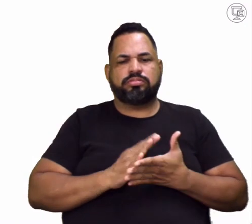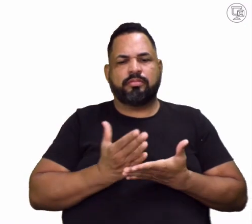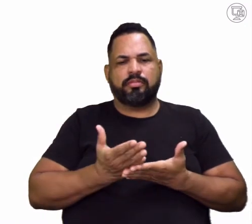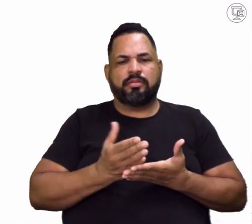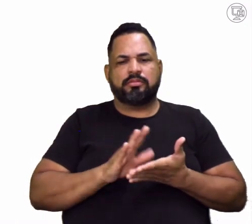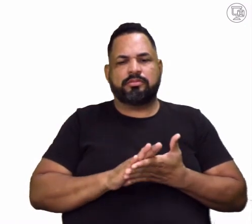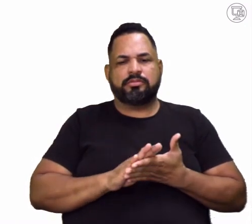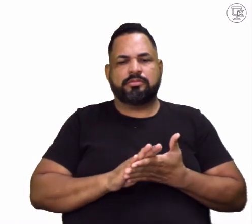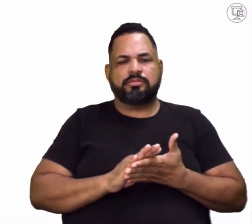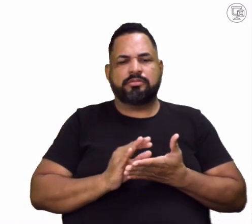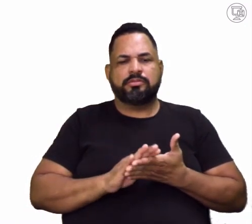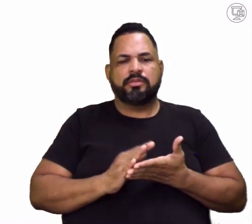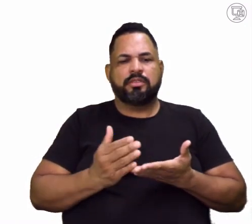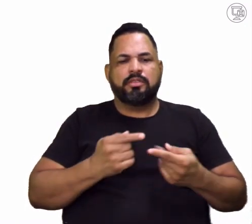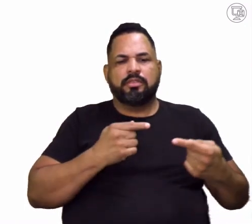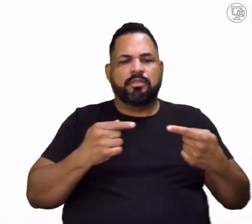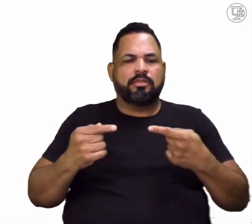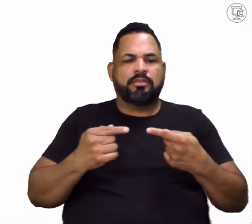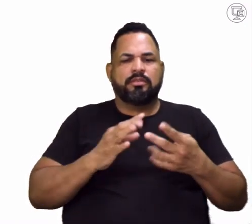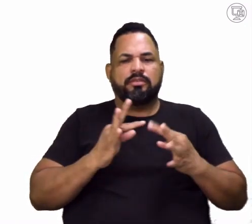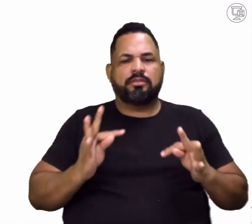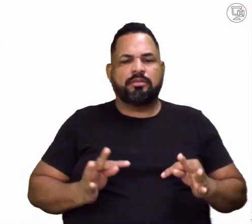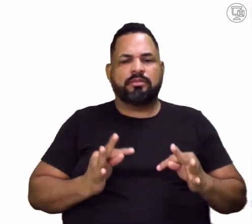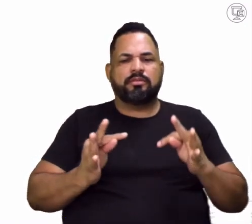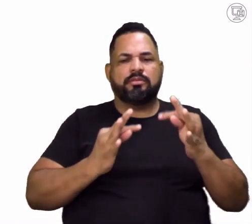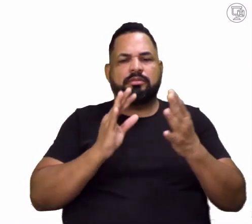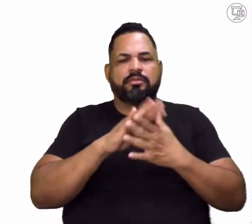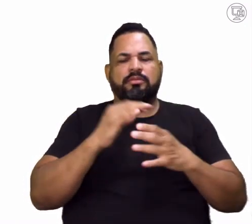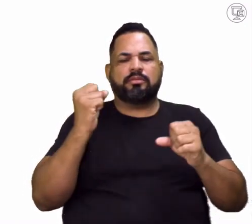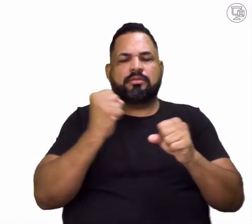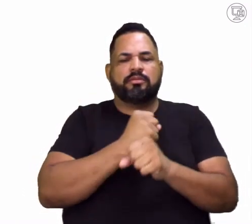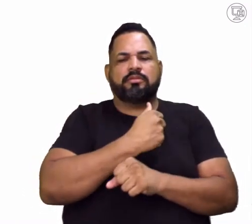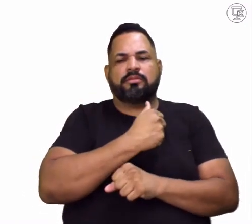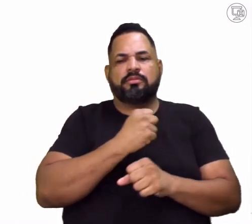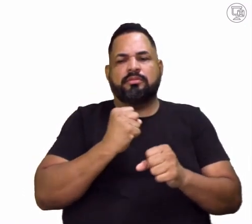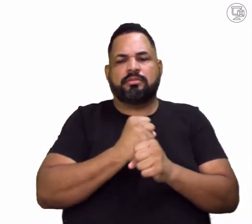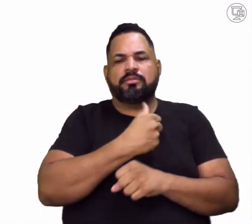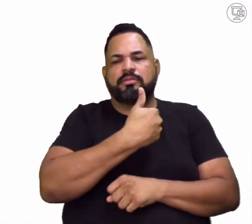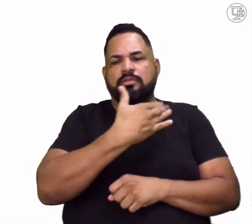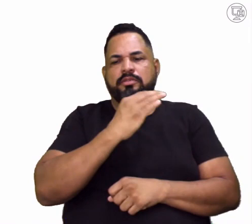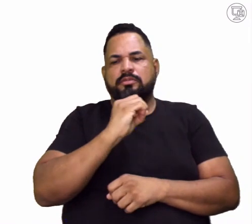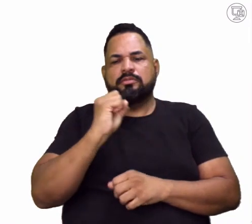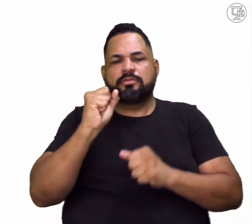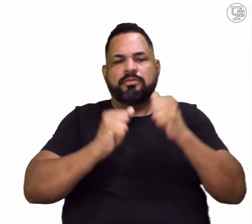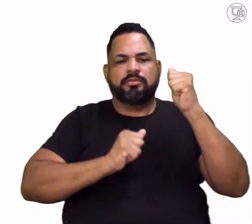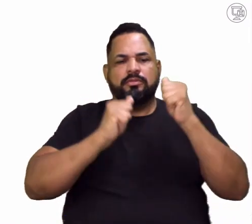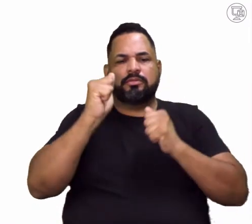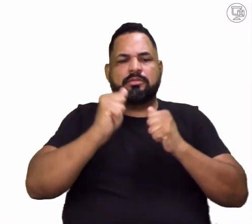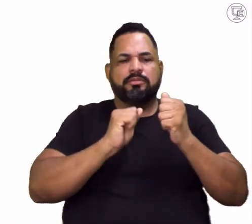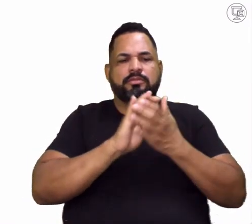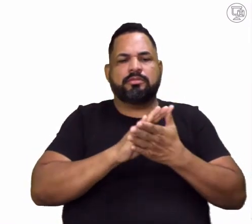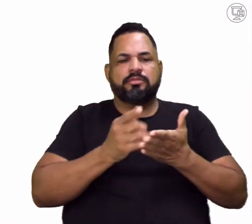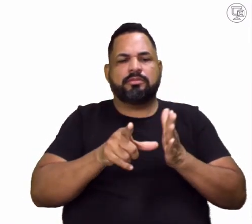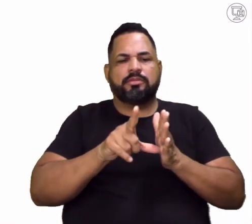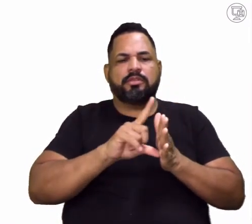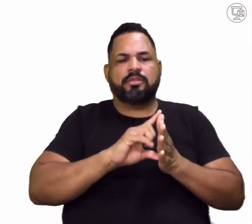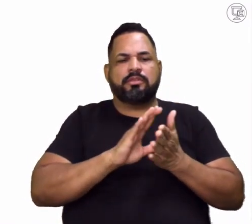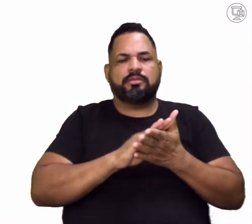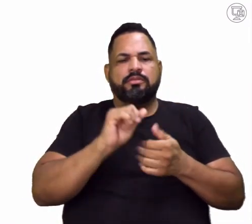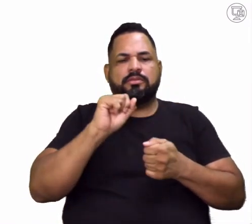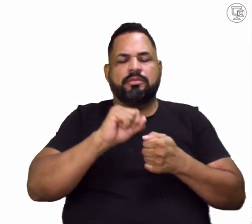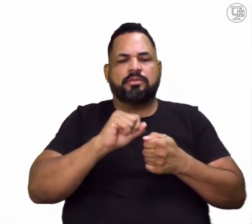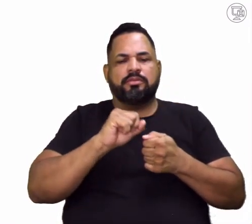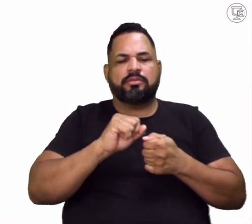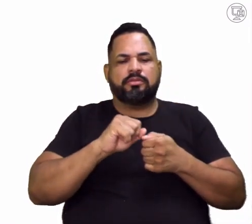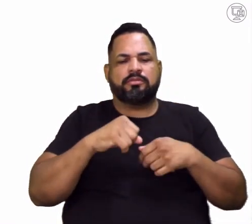em relação às tecnologias de construção 100% das indústrias de pré-fabricadas hoje nós